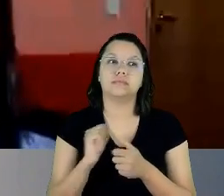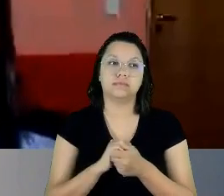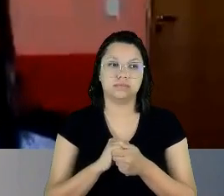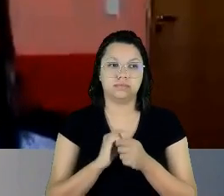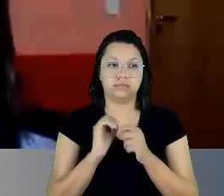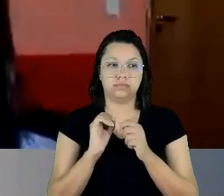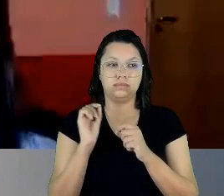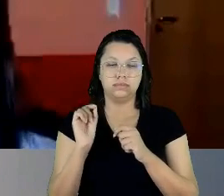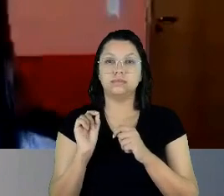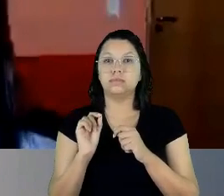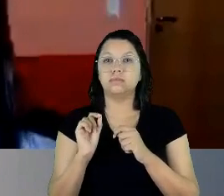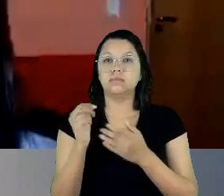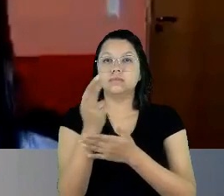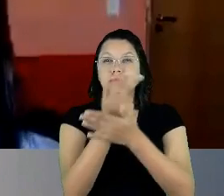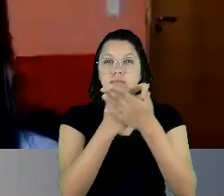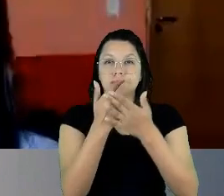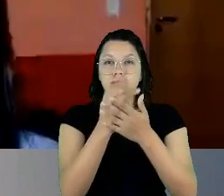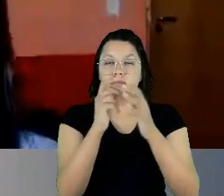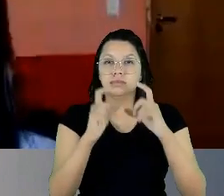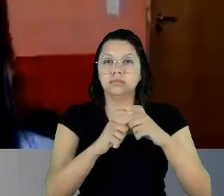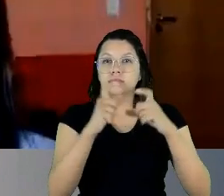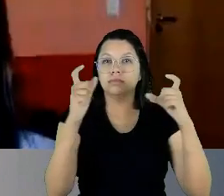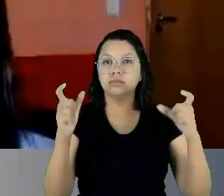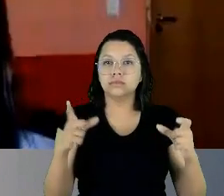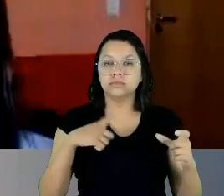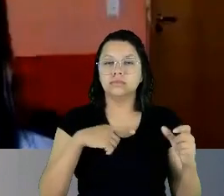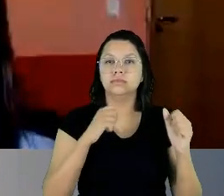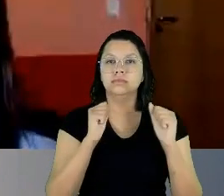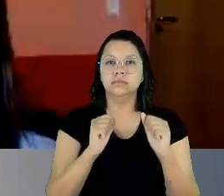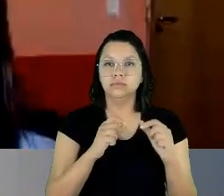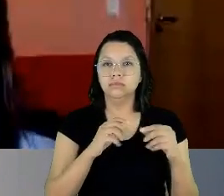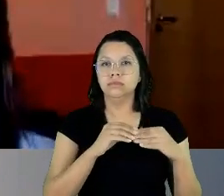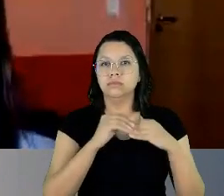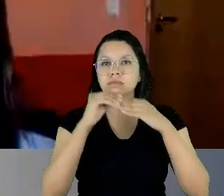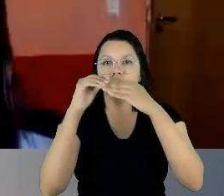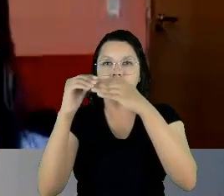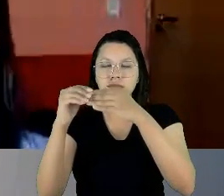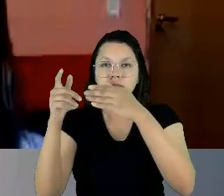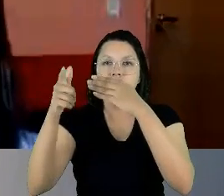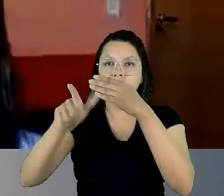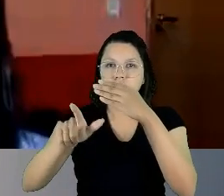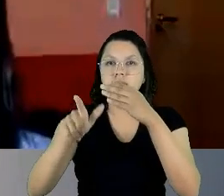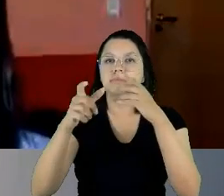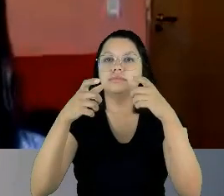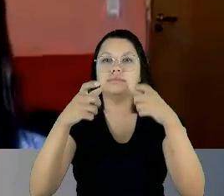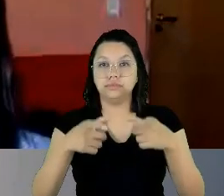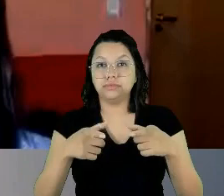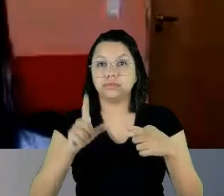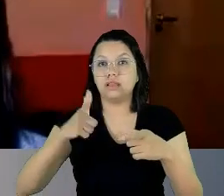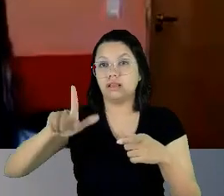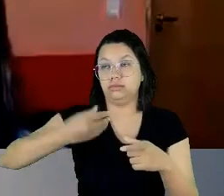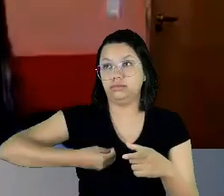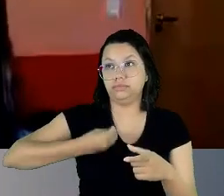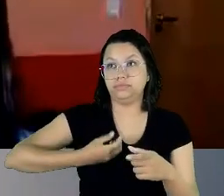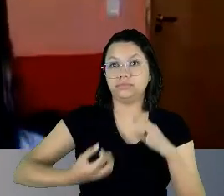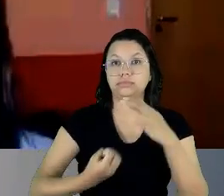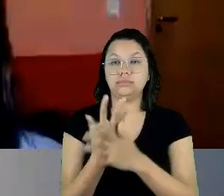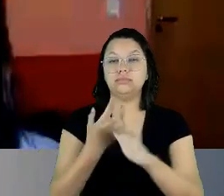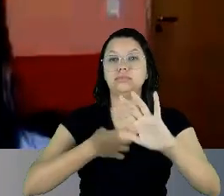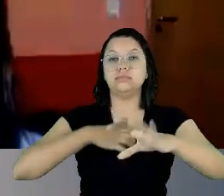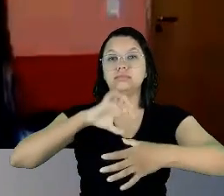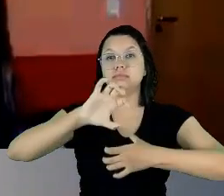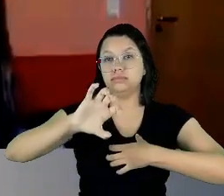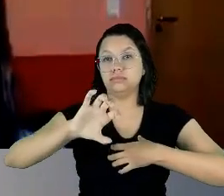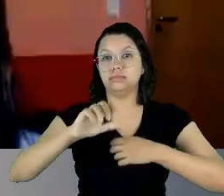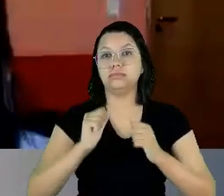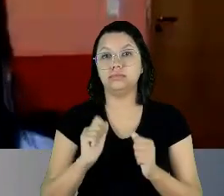que o documentário, a arte em geral, tem esse poder de nos transportar para outros lugares e para outras vidas. Isso gera uma empatia, e